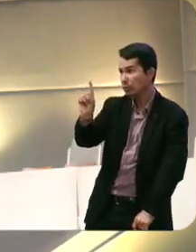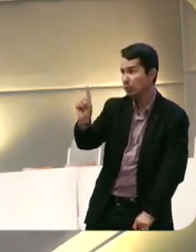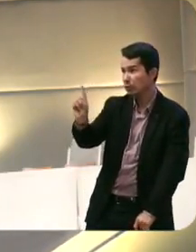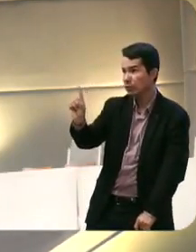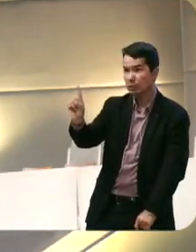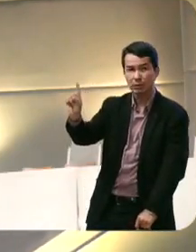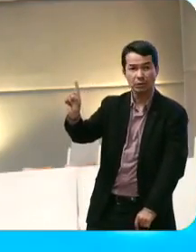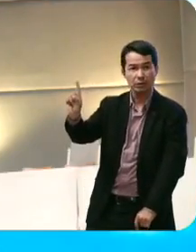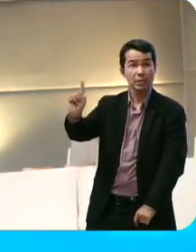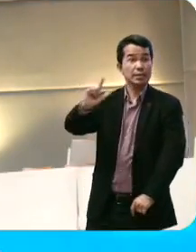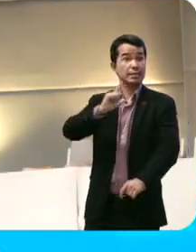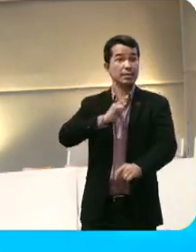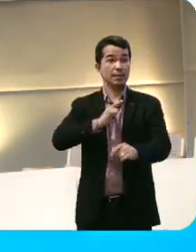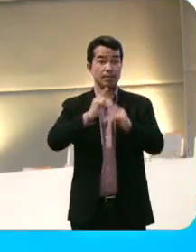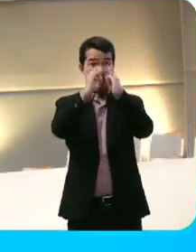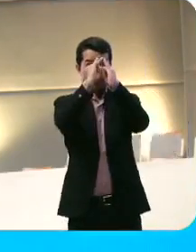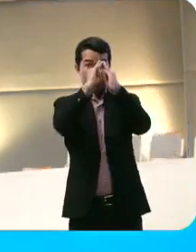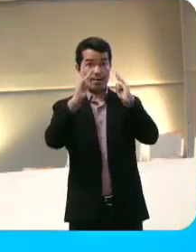entrava na tenda, o que acontecia?